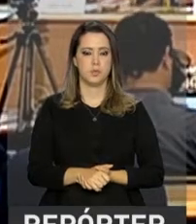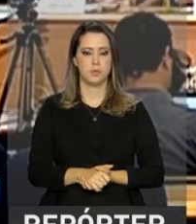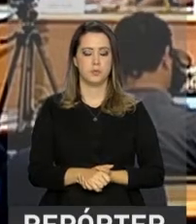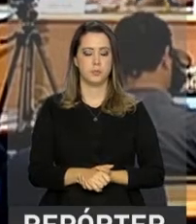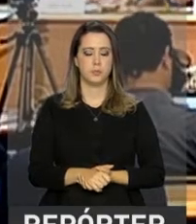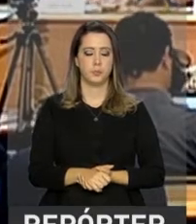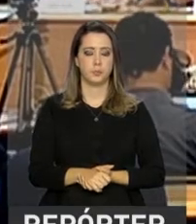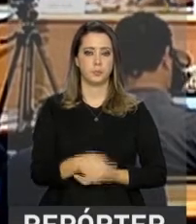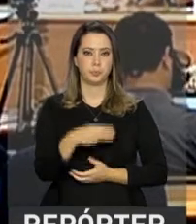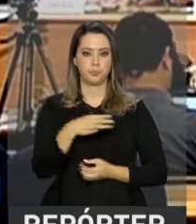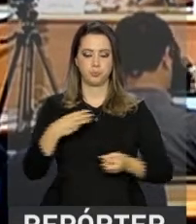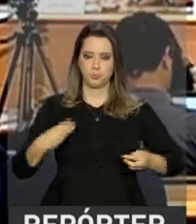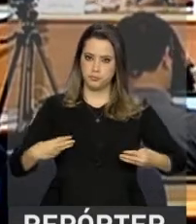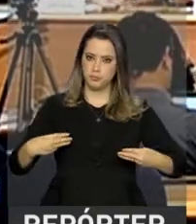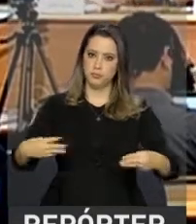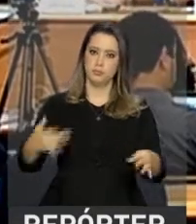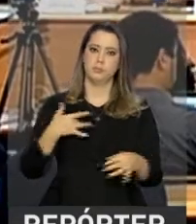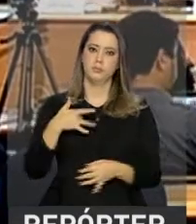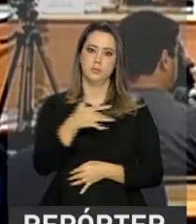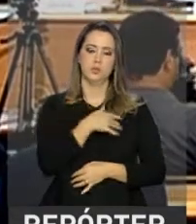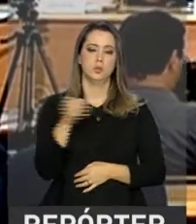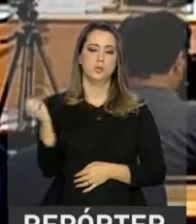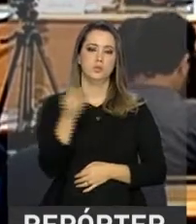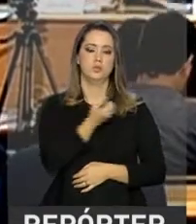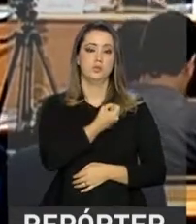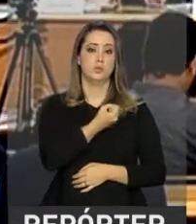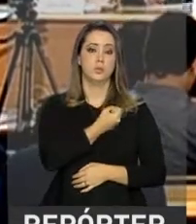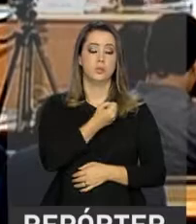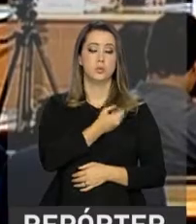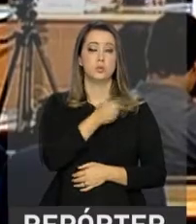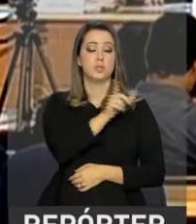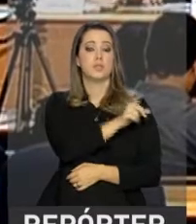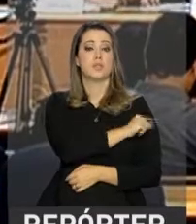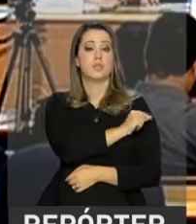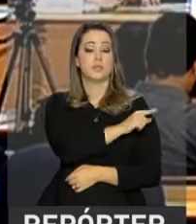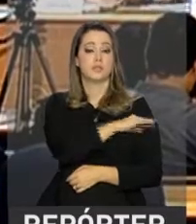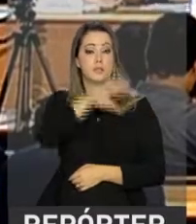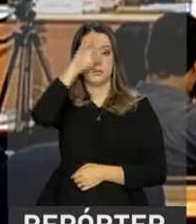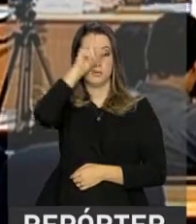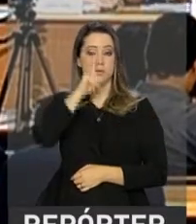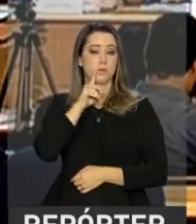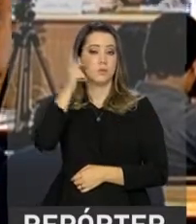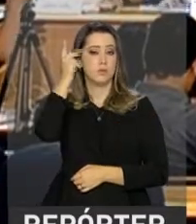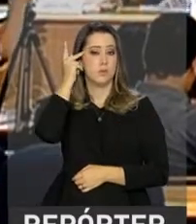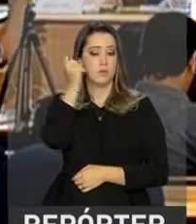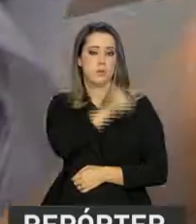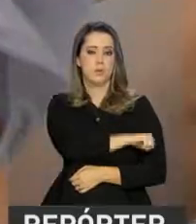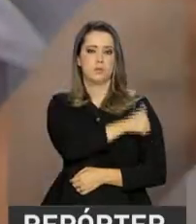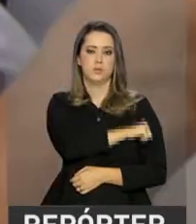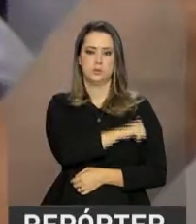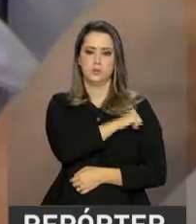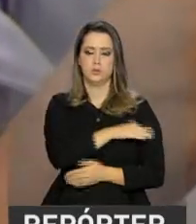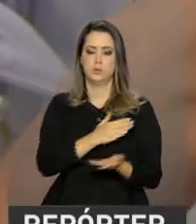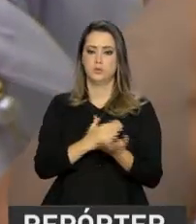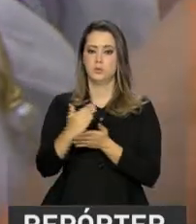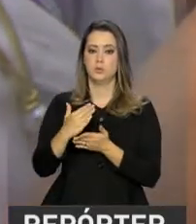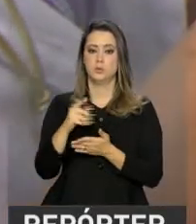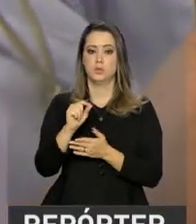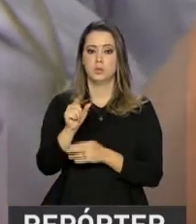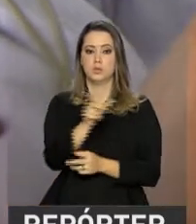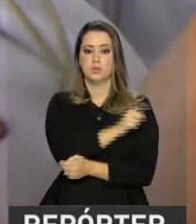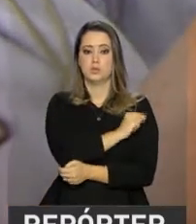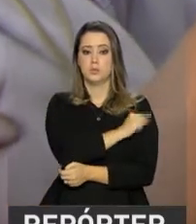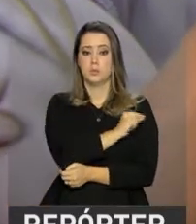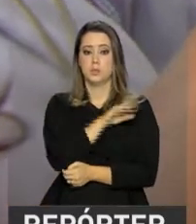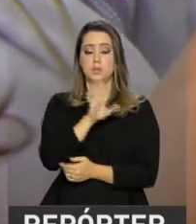O Ministério da Saúde atualizou os dados da vacinação fracionada contra a febre amarela em São Paulo e no Rio de Janeiro, que começaram a aplicar